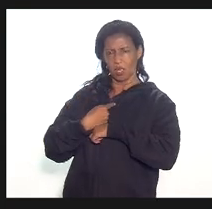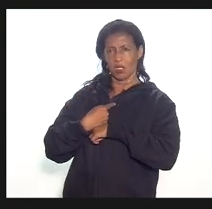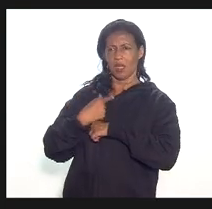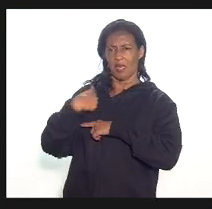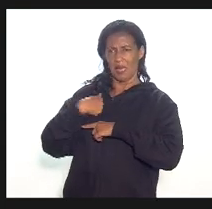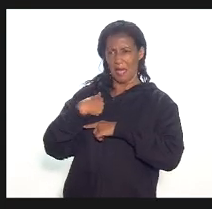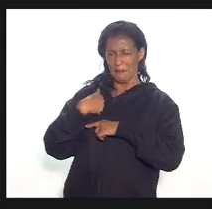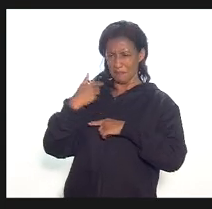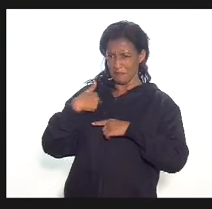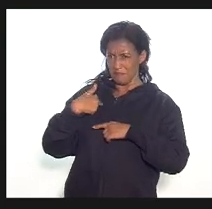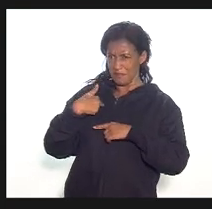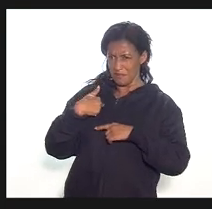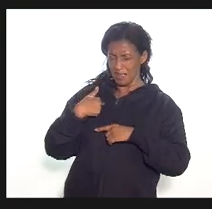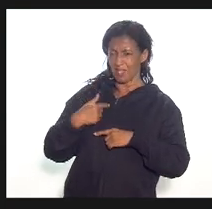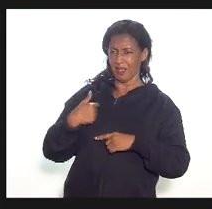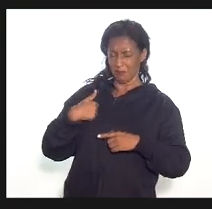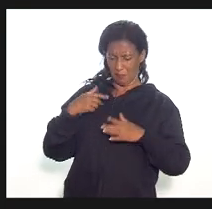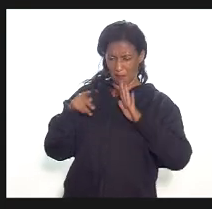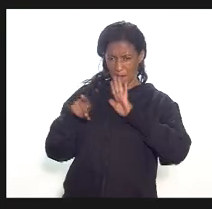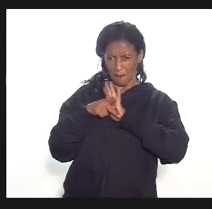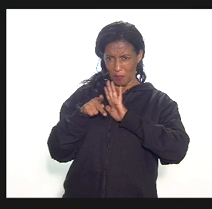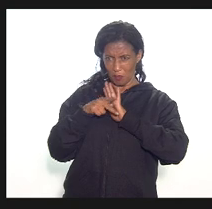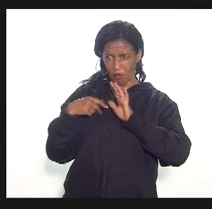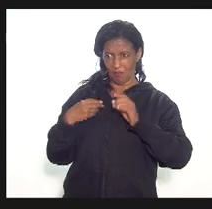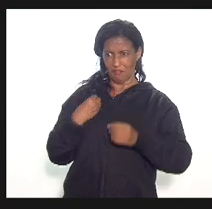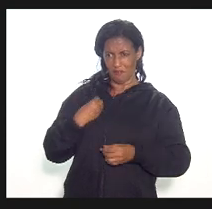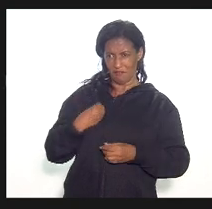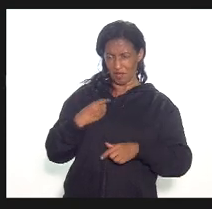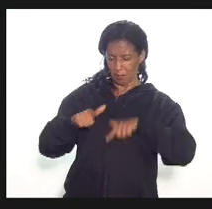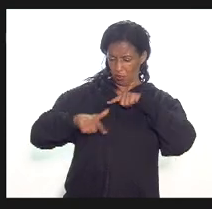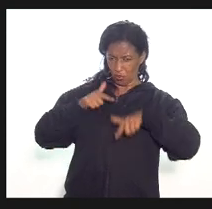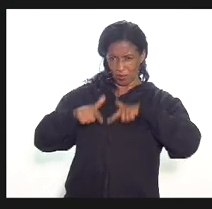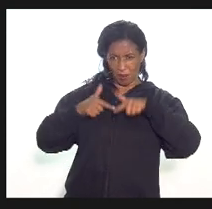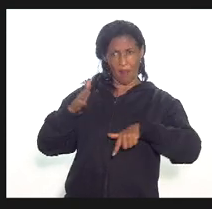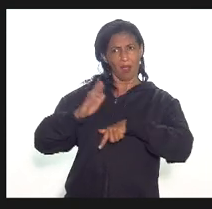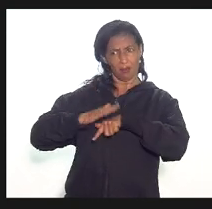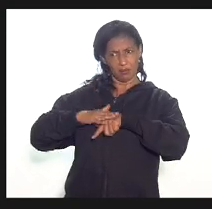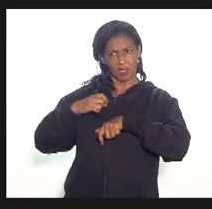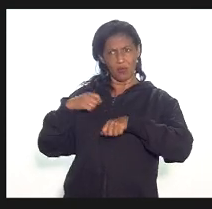minha parte eu tenho tentado fazer como esse parlamento tem tentado fazer